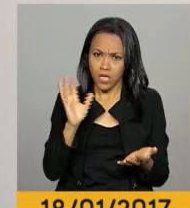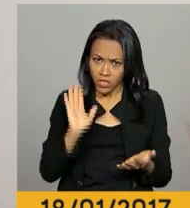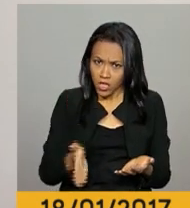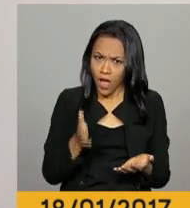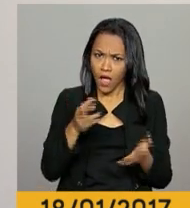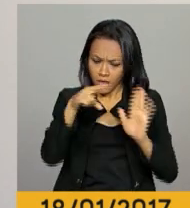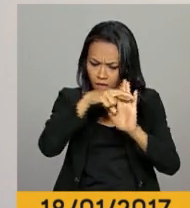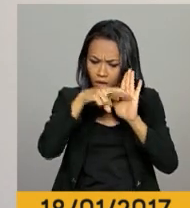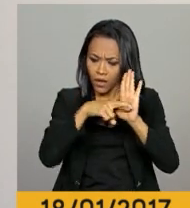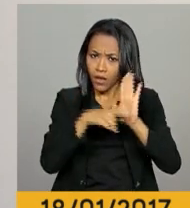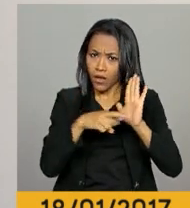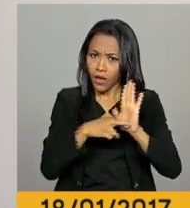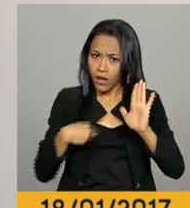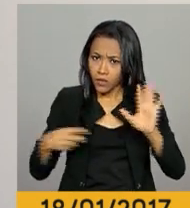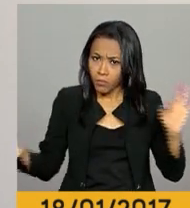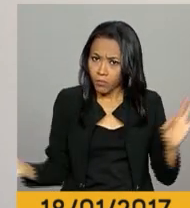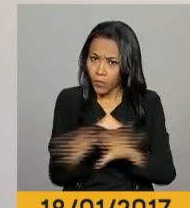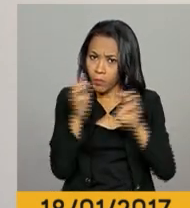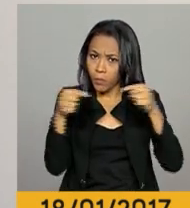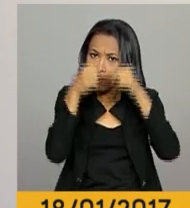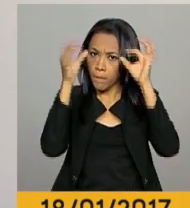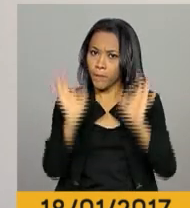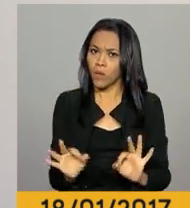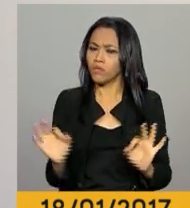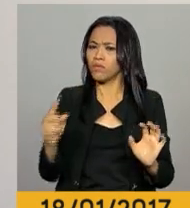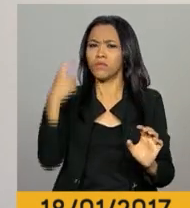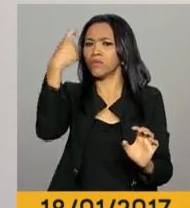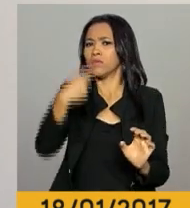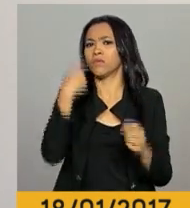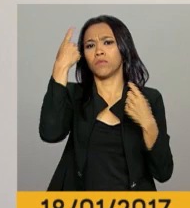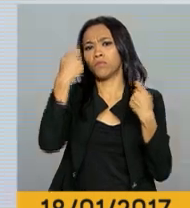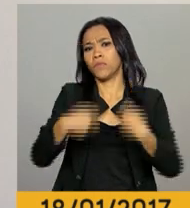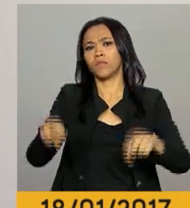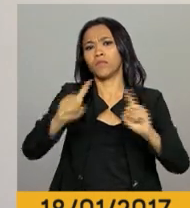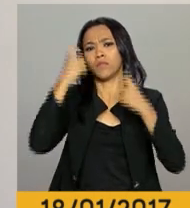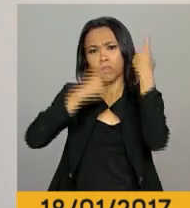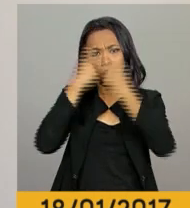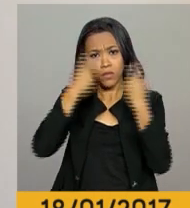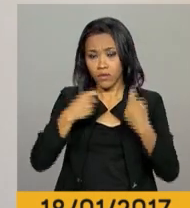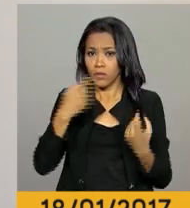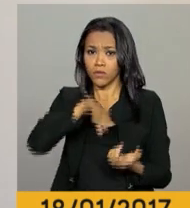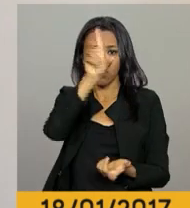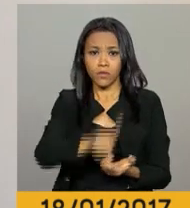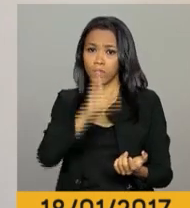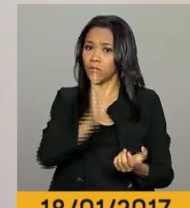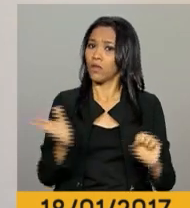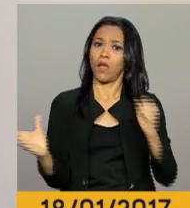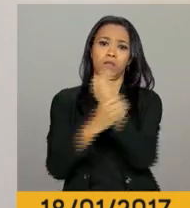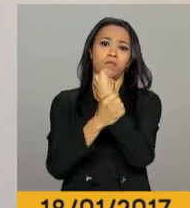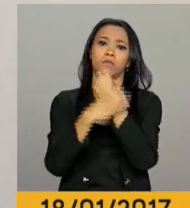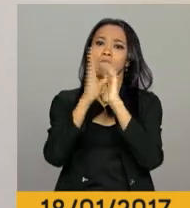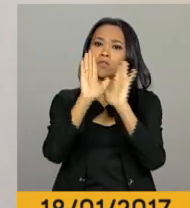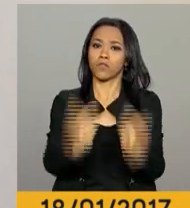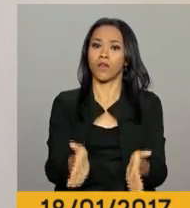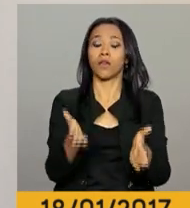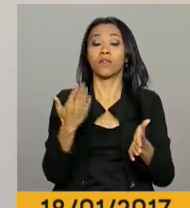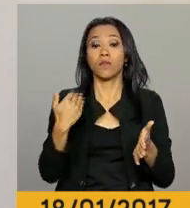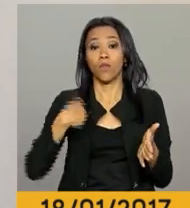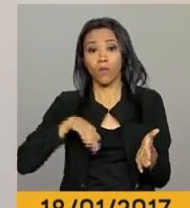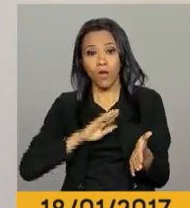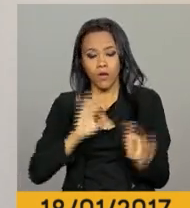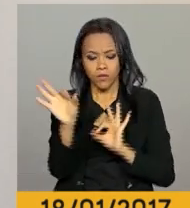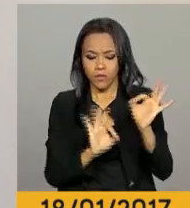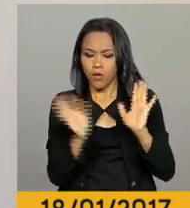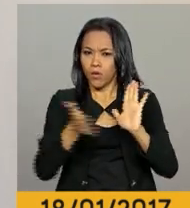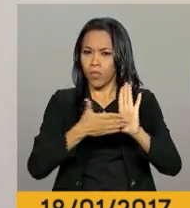os requisitos necessários não precisa se preocupar porque esses direitos estão todos assegurados nós formatamos uma proposta de